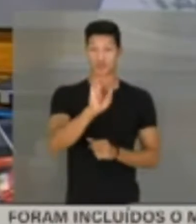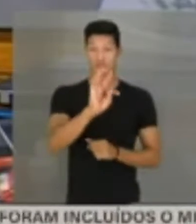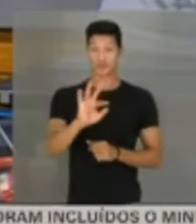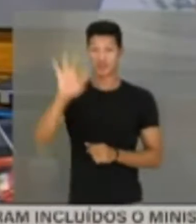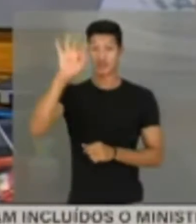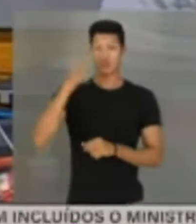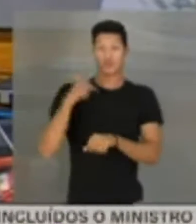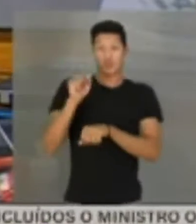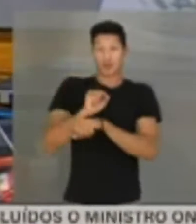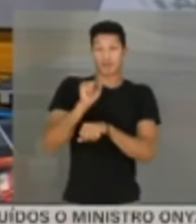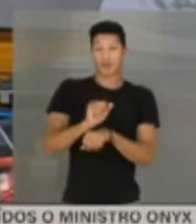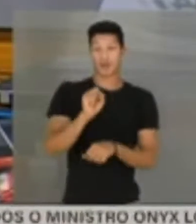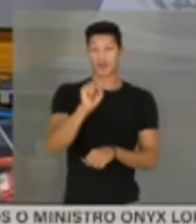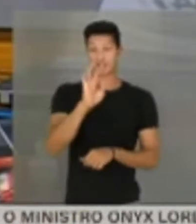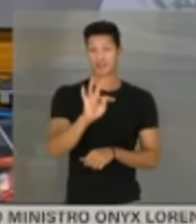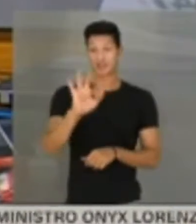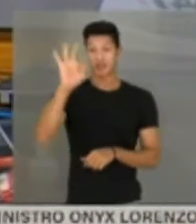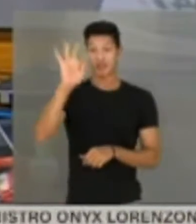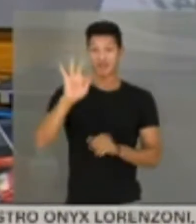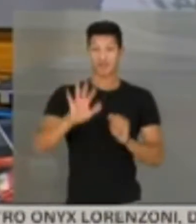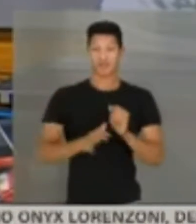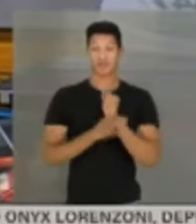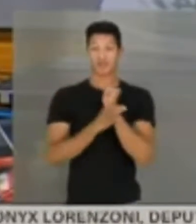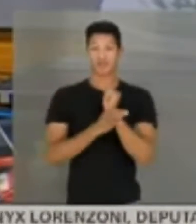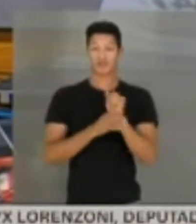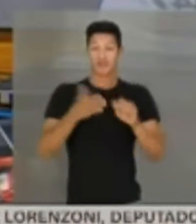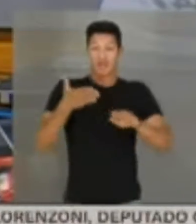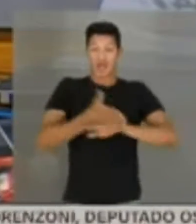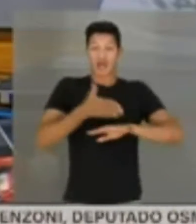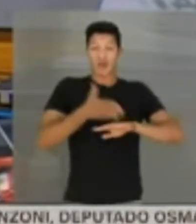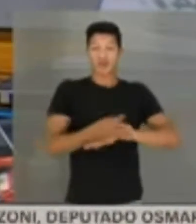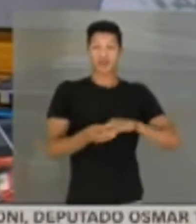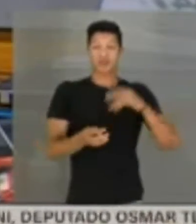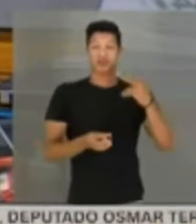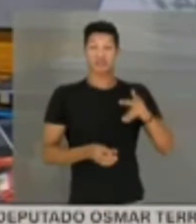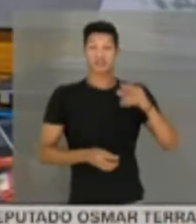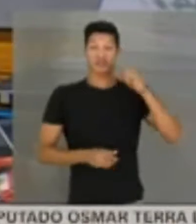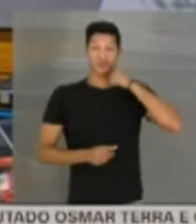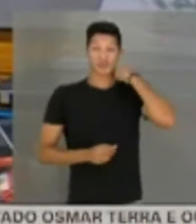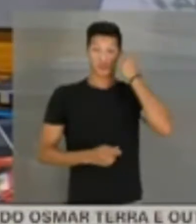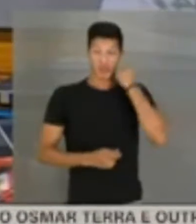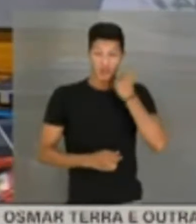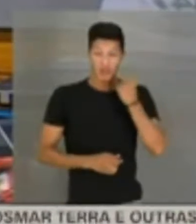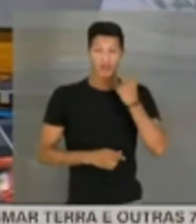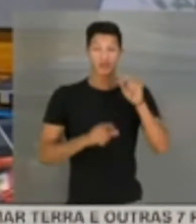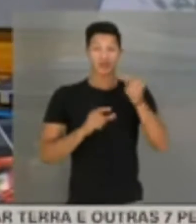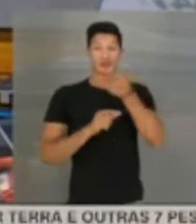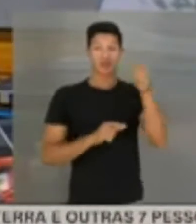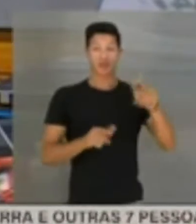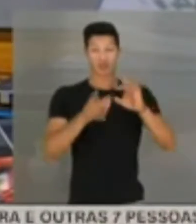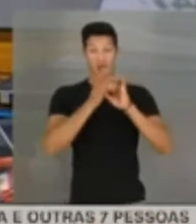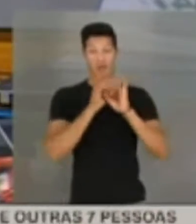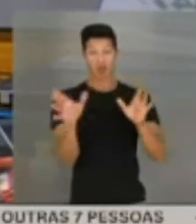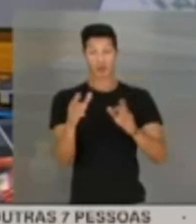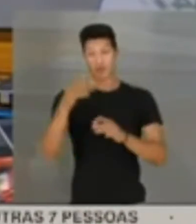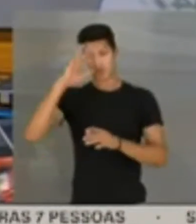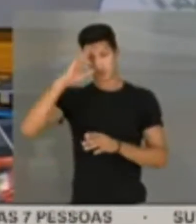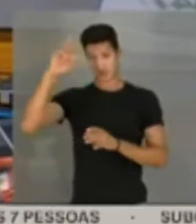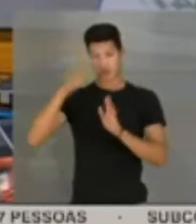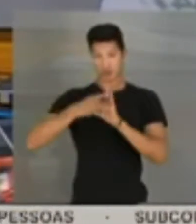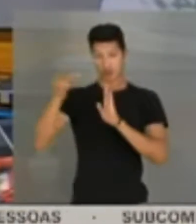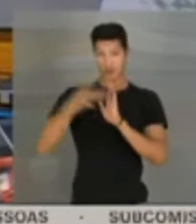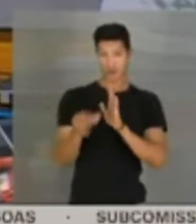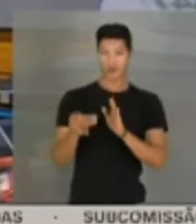Tribunal Federal. Estou aguardando o Supremo Tribunal Federal garantir acesso dos senadores que não foram autores dos